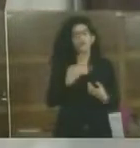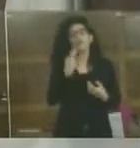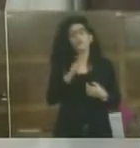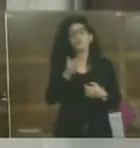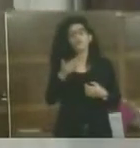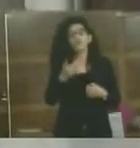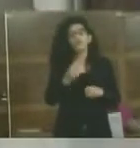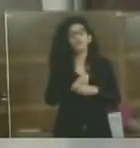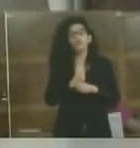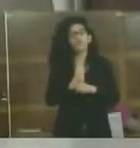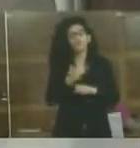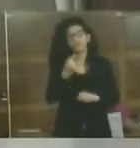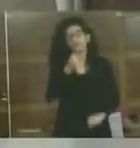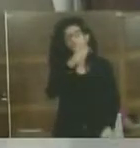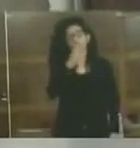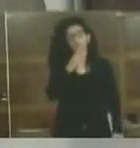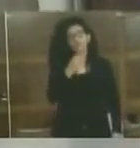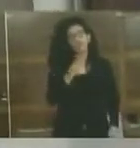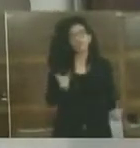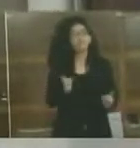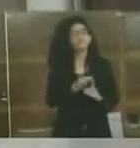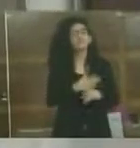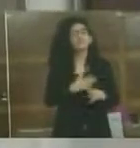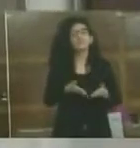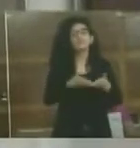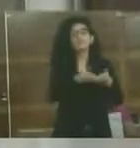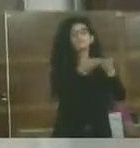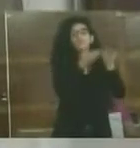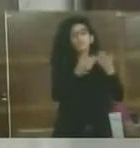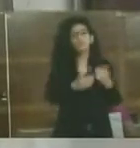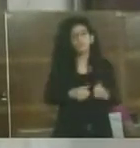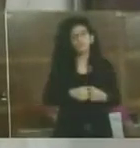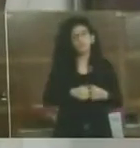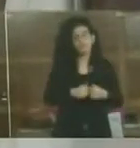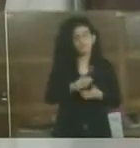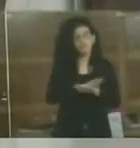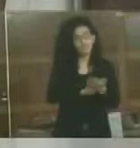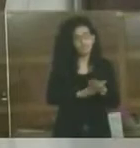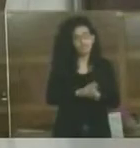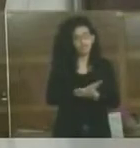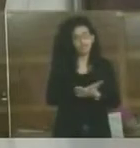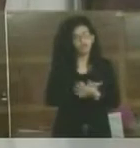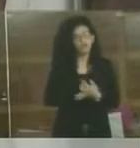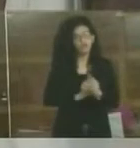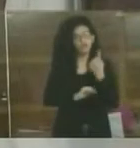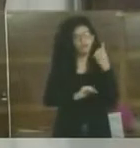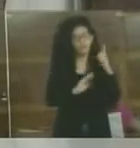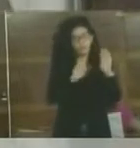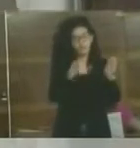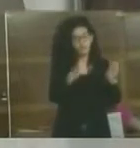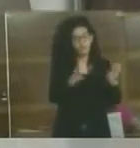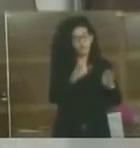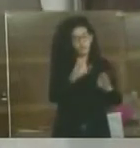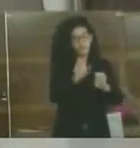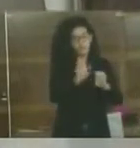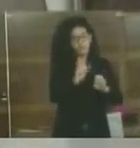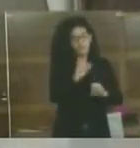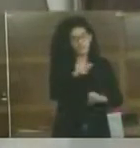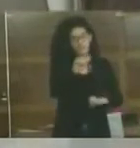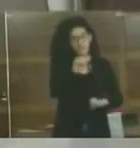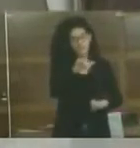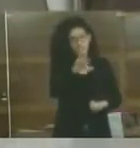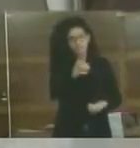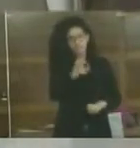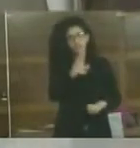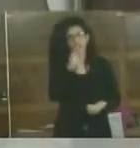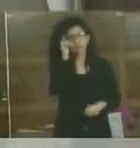Sete Brasil que saiu, que está navegando. Nenhuma. E o único estaleiro que conseguiu ainda fazer